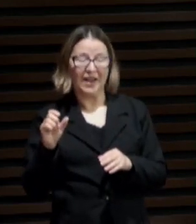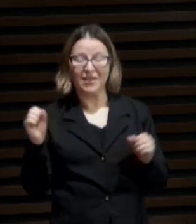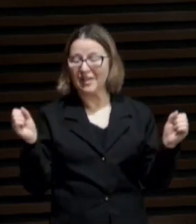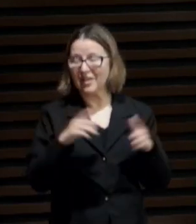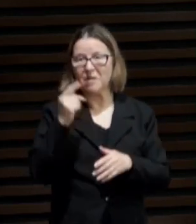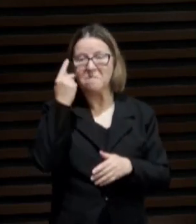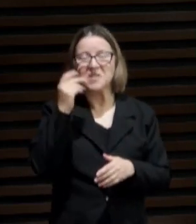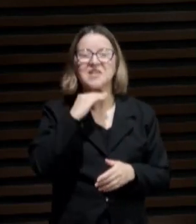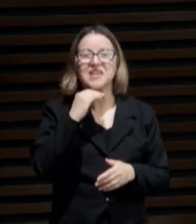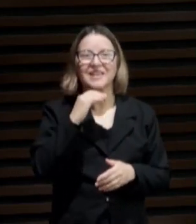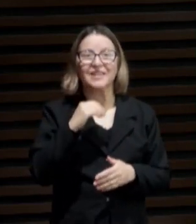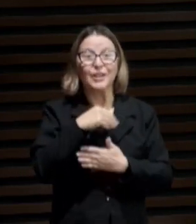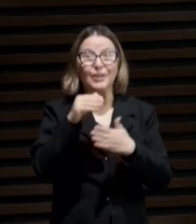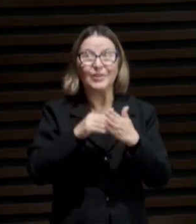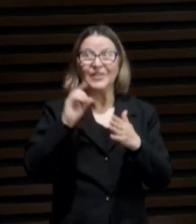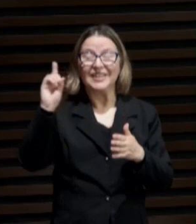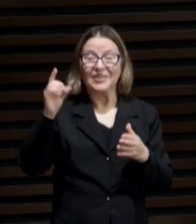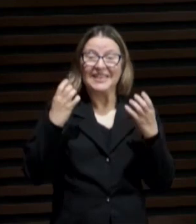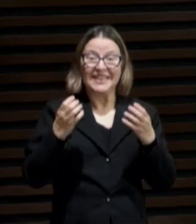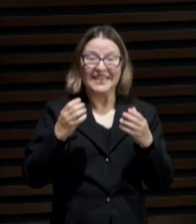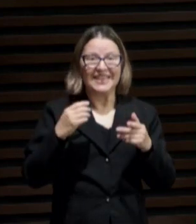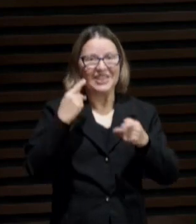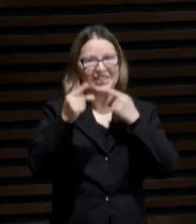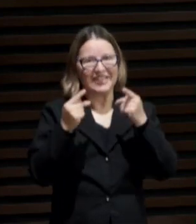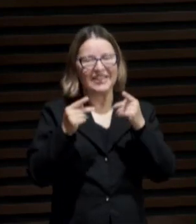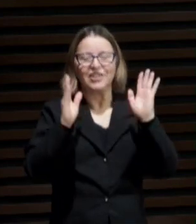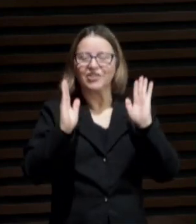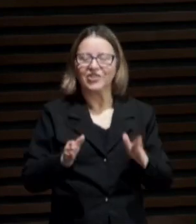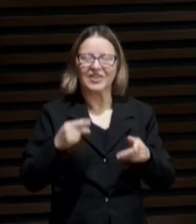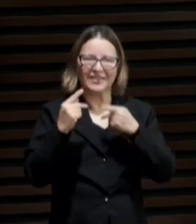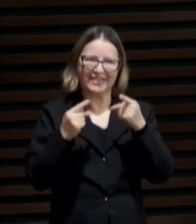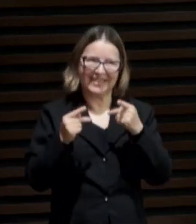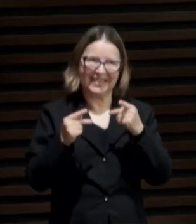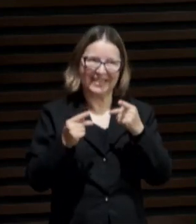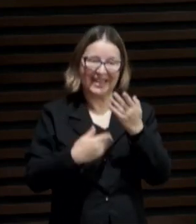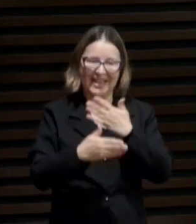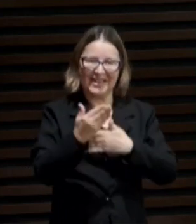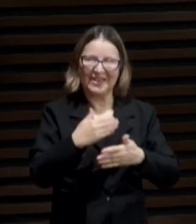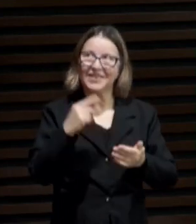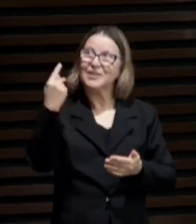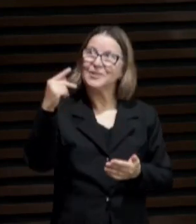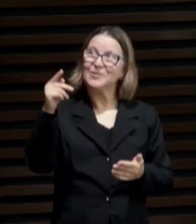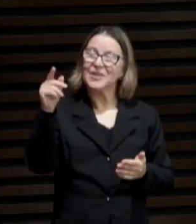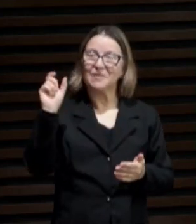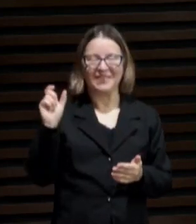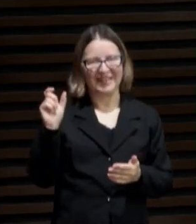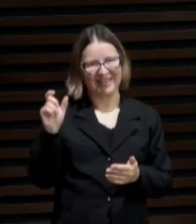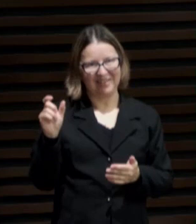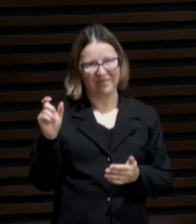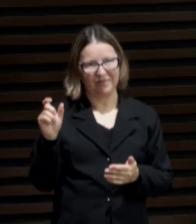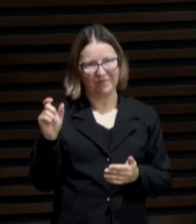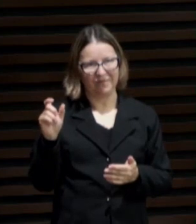Tudo que Deus tinha para dizer para você e para mim, Ele disse na palavra dEle. Não tem nenhuma